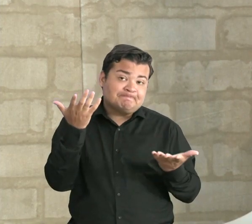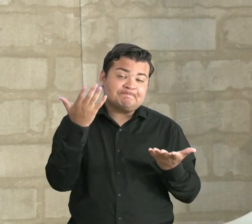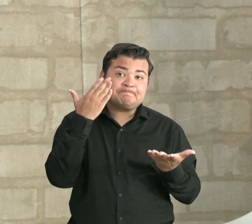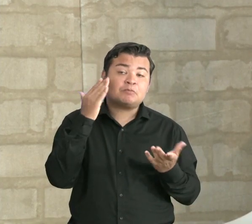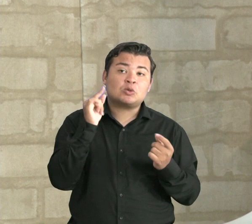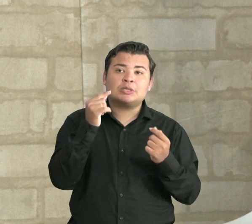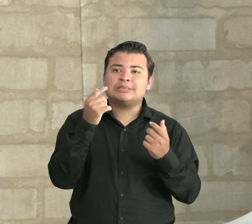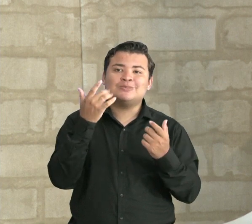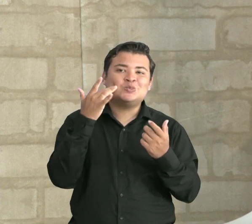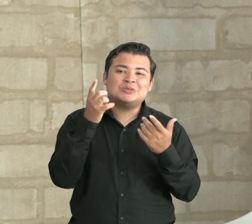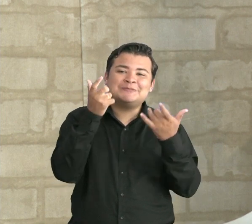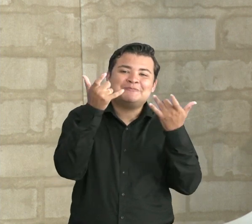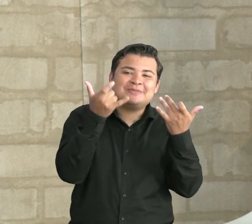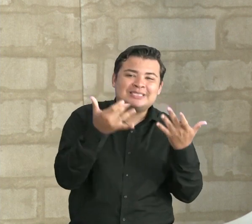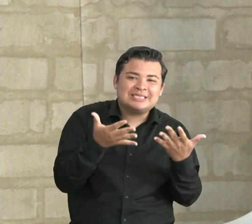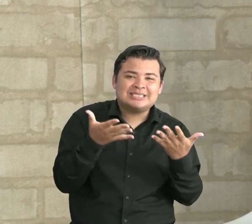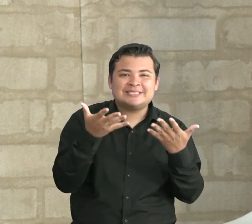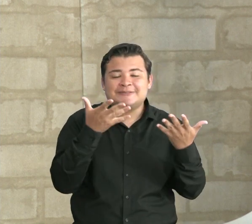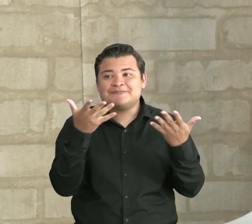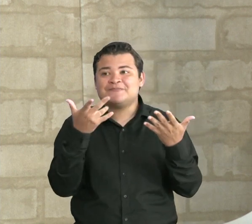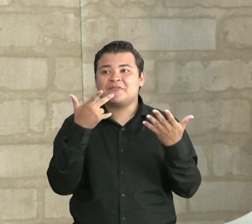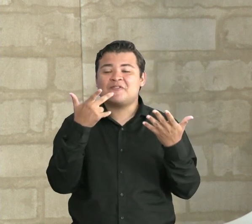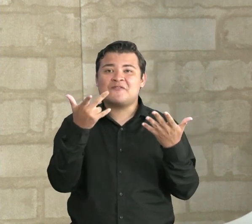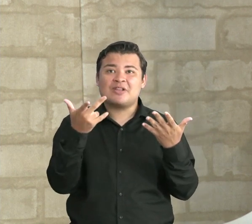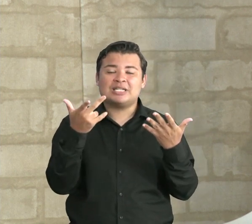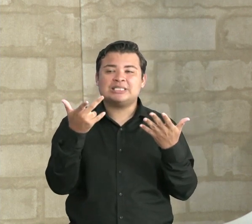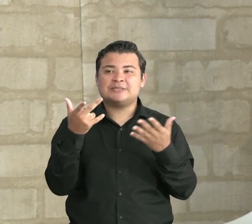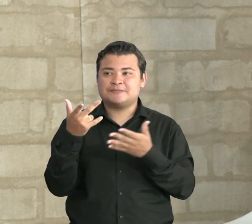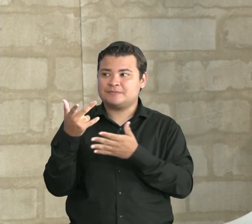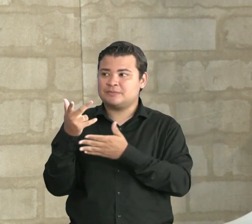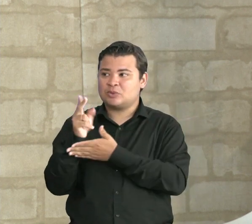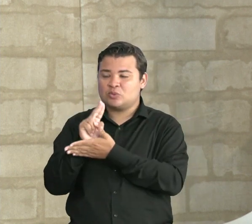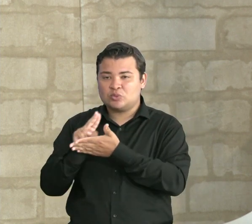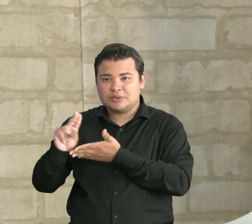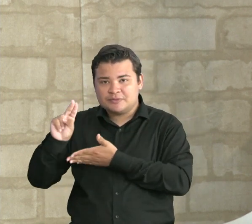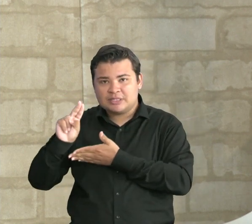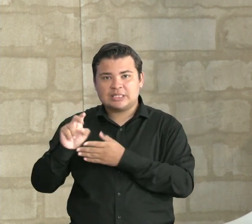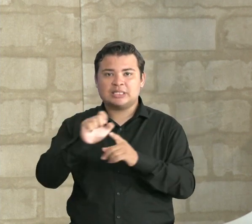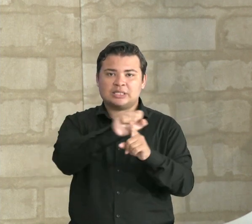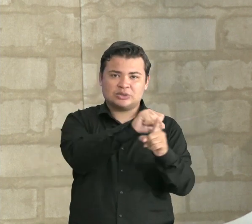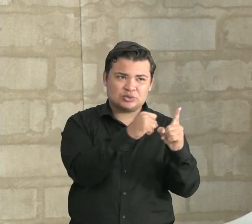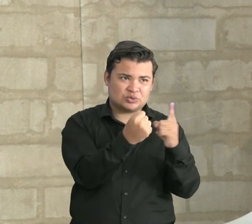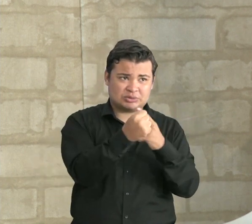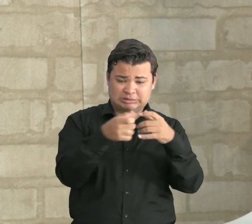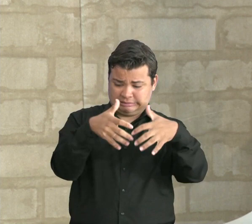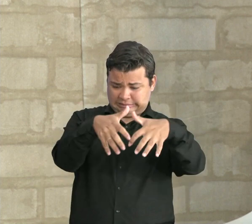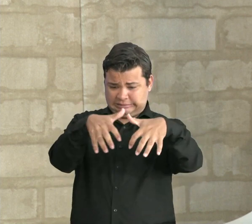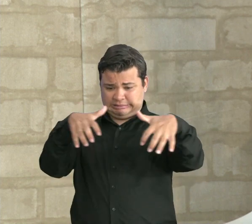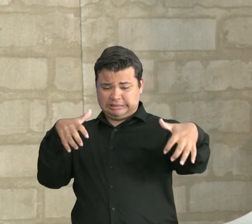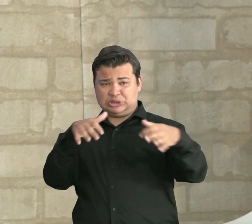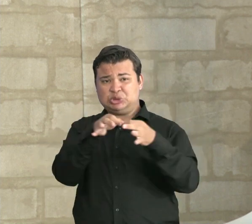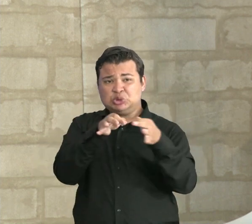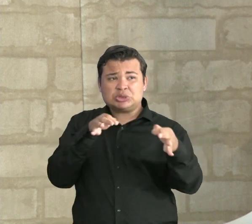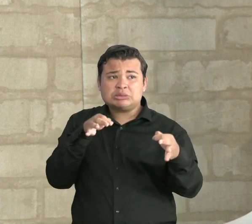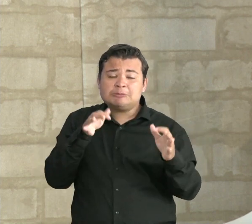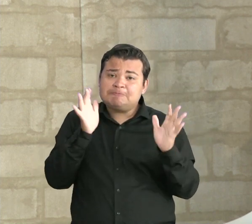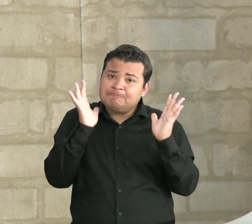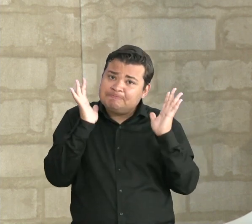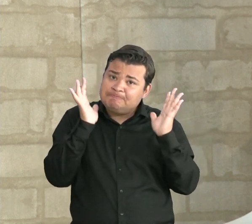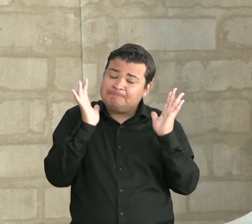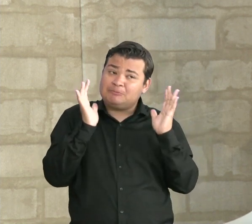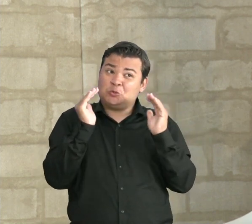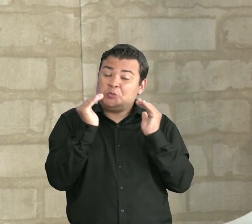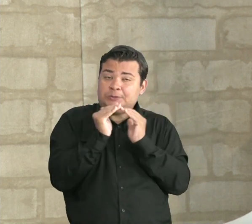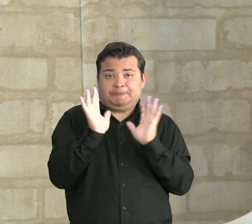eu não sei dizer se eu concordo tanto quando se coloca que há um distanciamento entre a sociedade e a universidade, né? Eu acho que assim, a